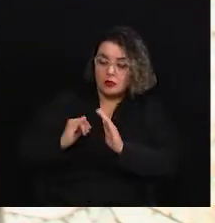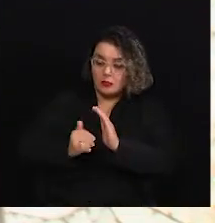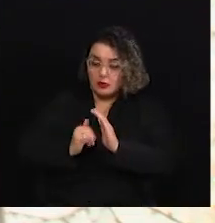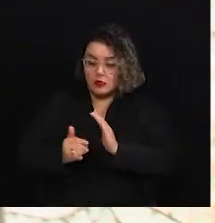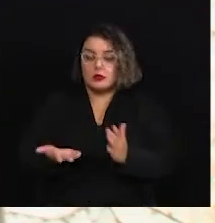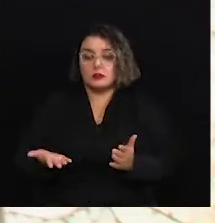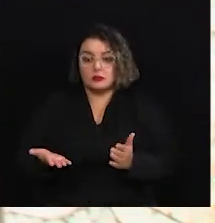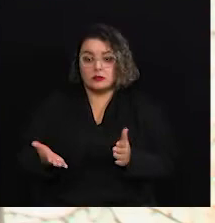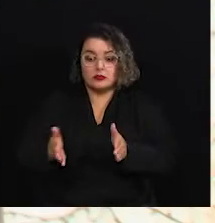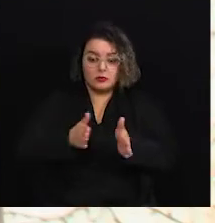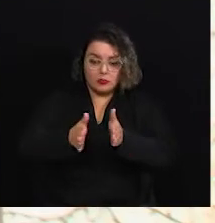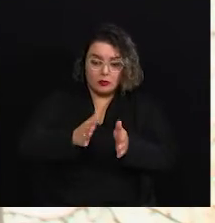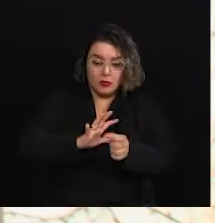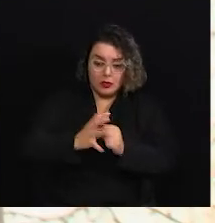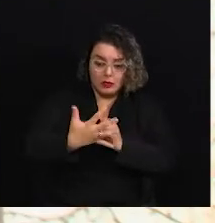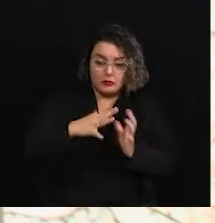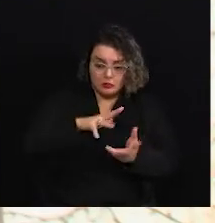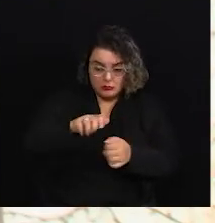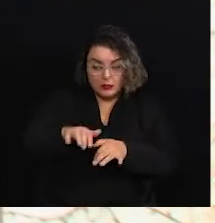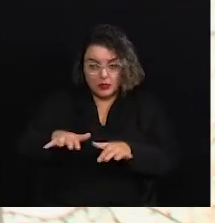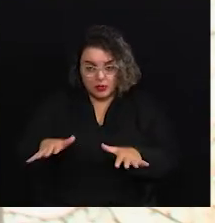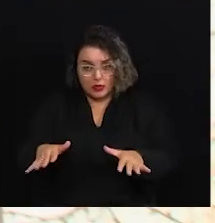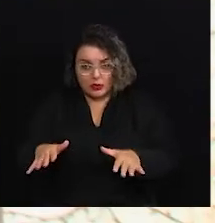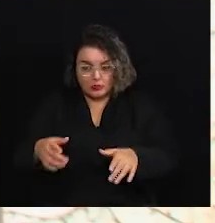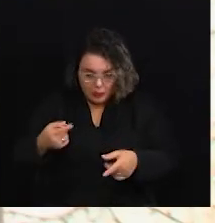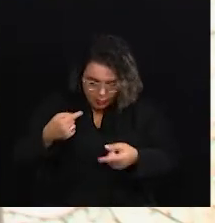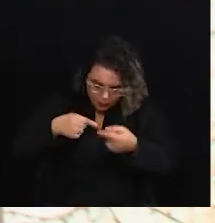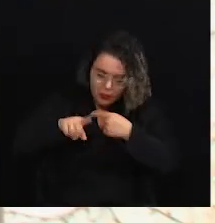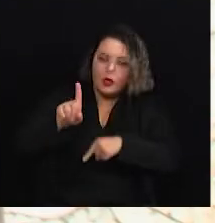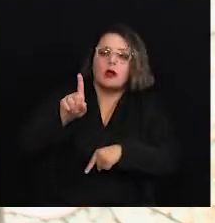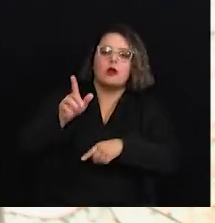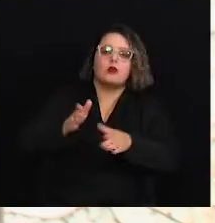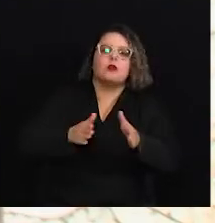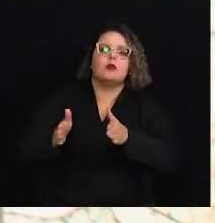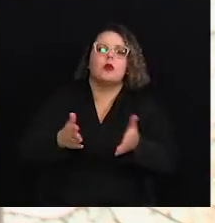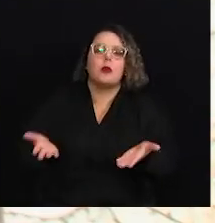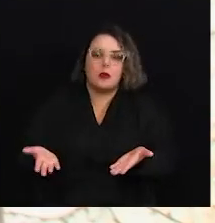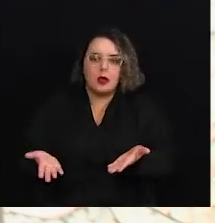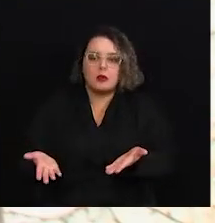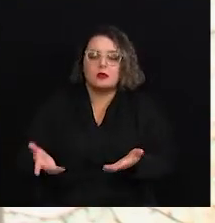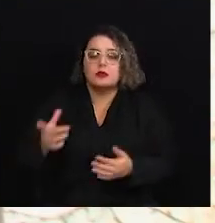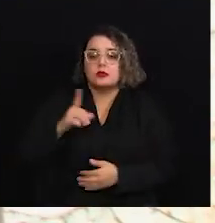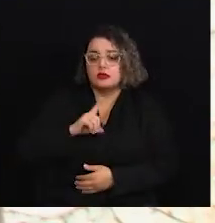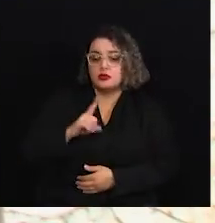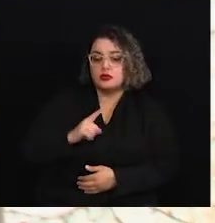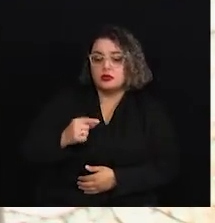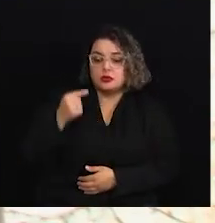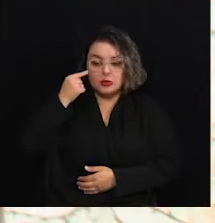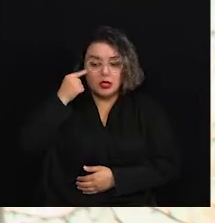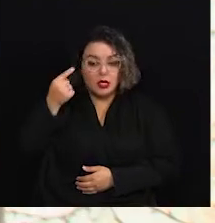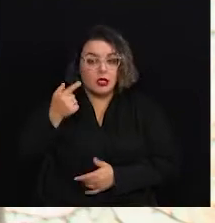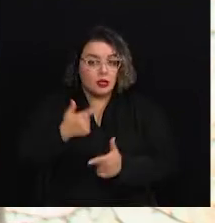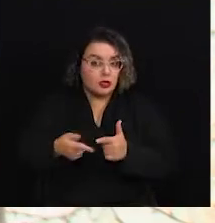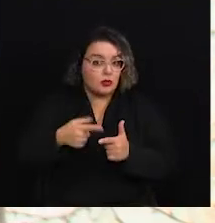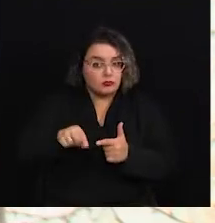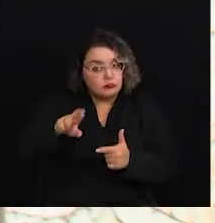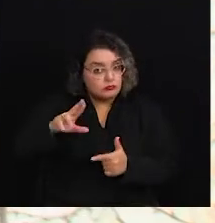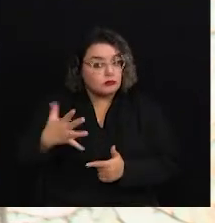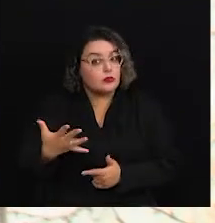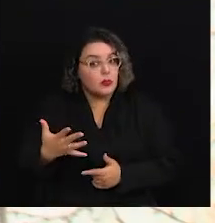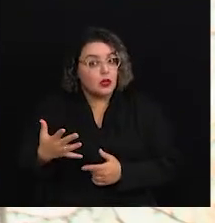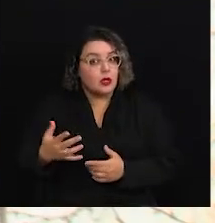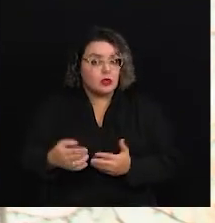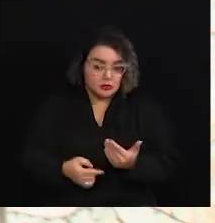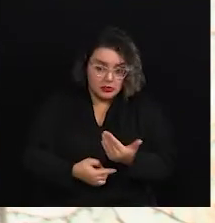muitas startups, inclusive durante a pandemia, algumas alavancaram naquele momento porque traziam